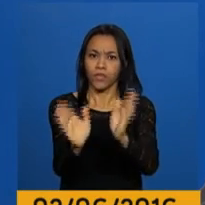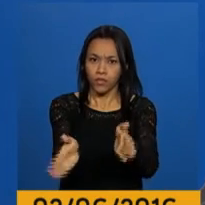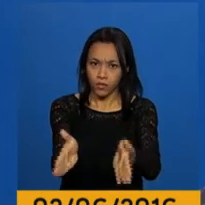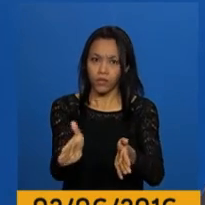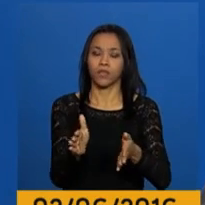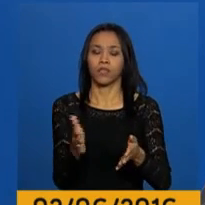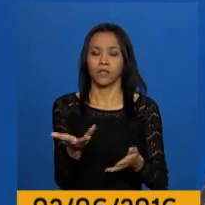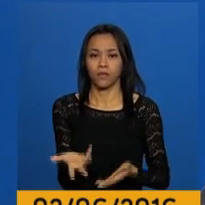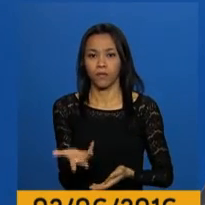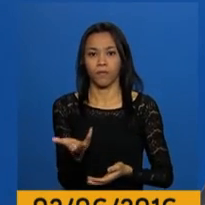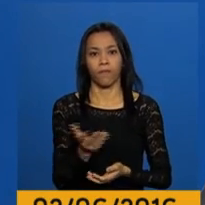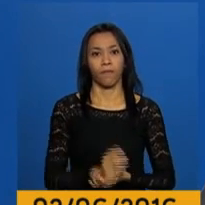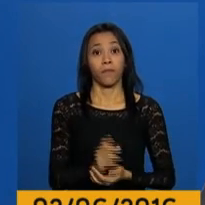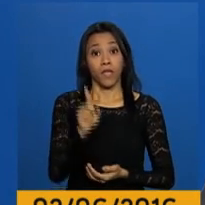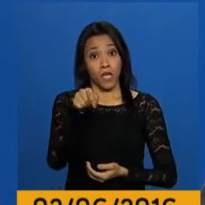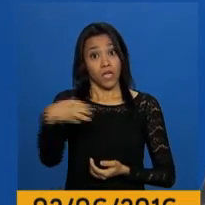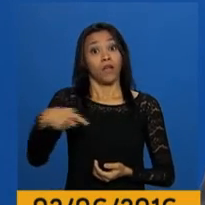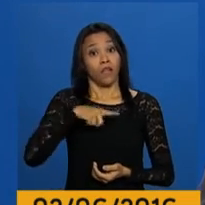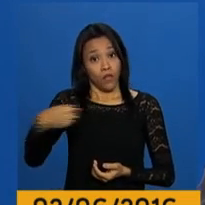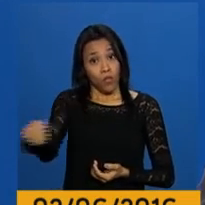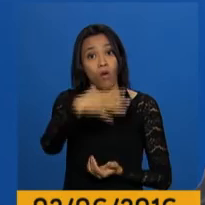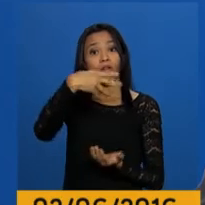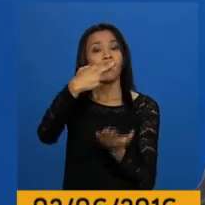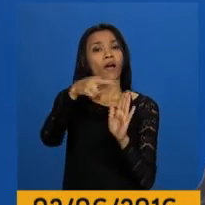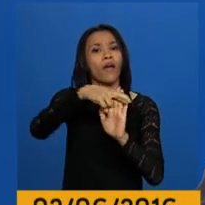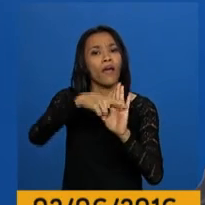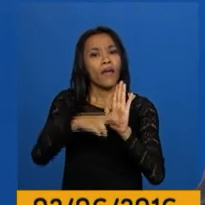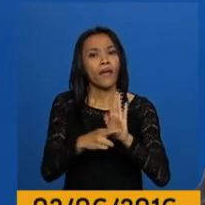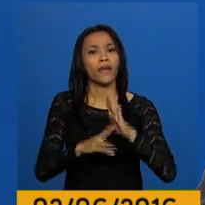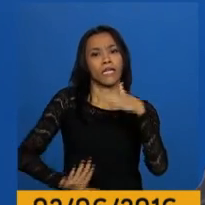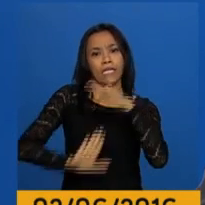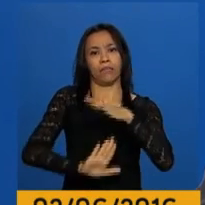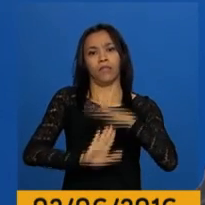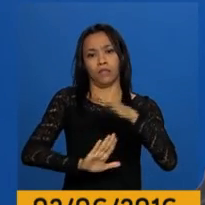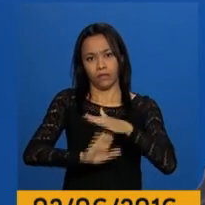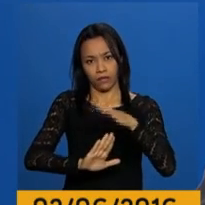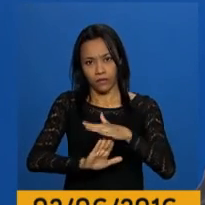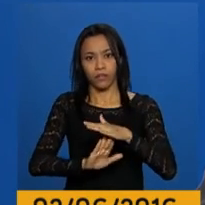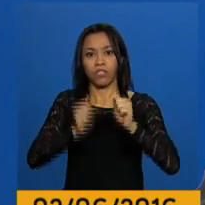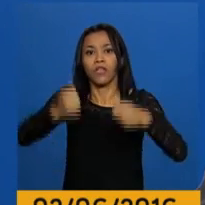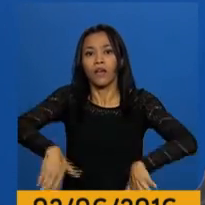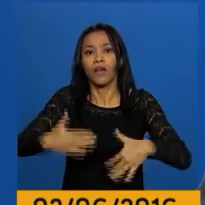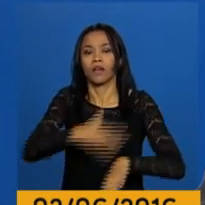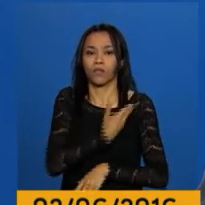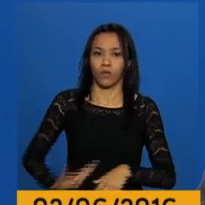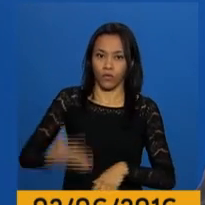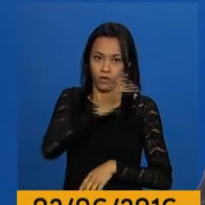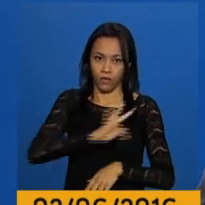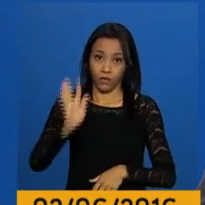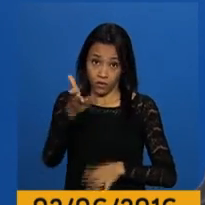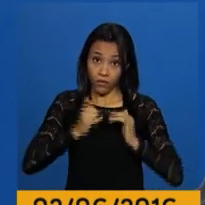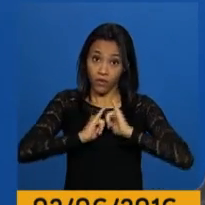enquadrados na nova regra de limitação do crescimento da despesa do governo federal que foi anunciada. Ou